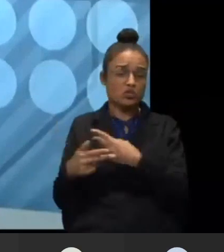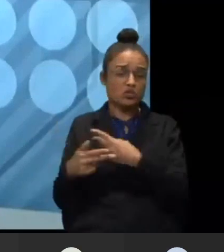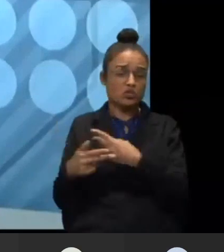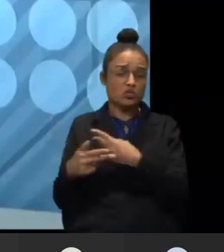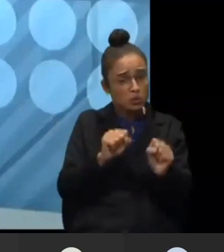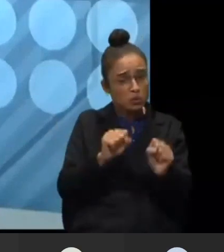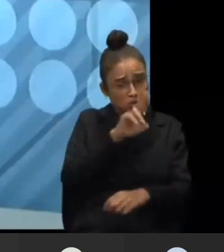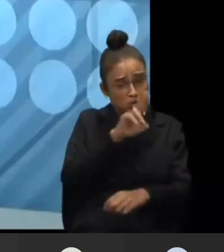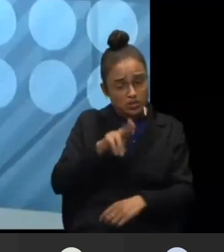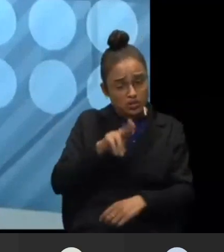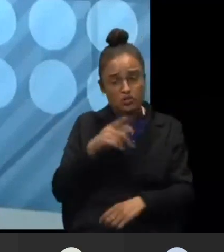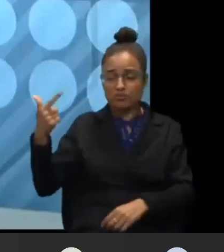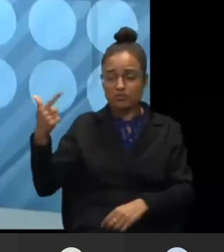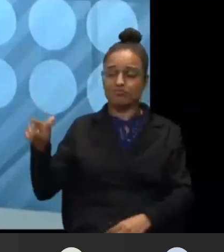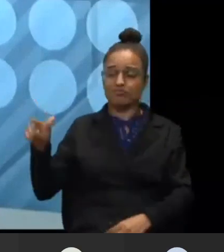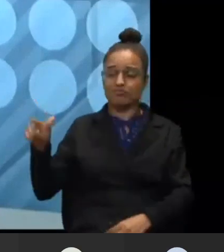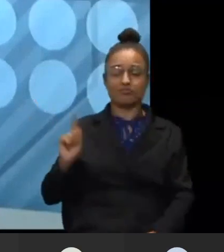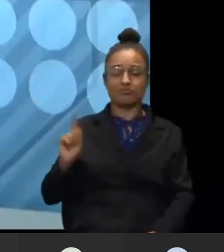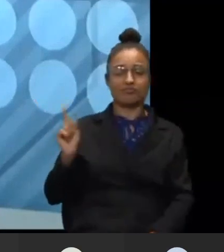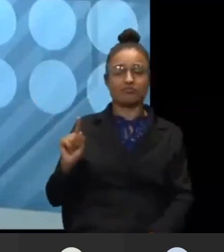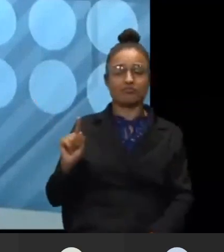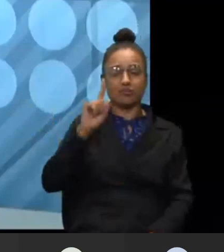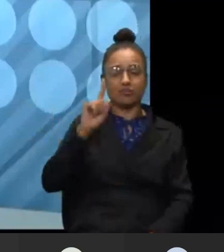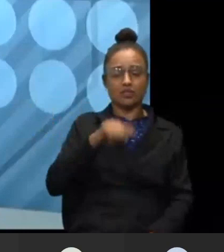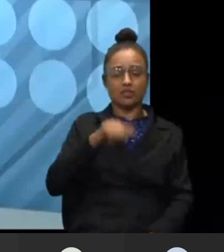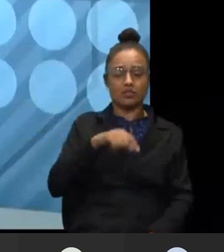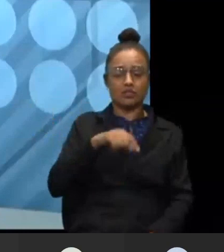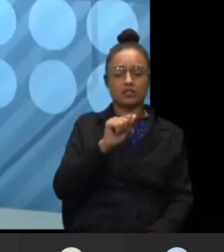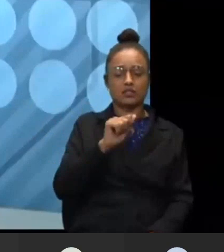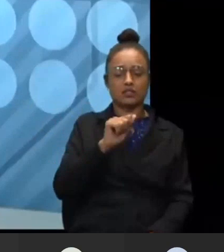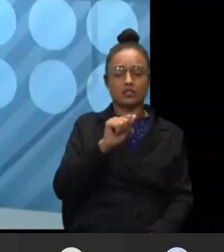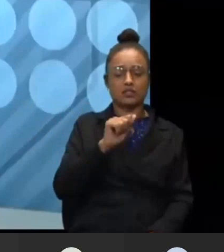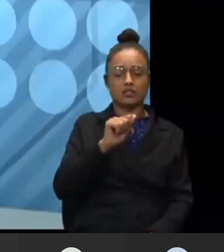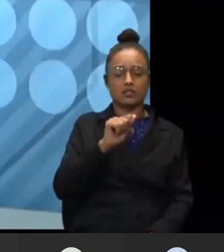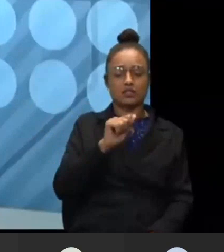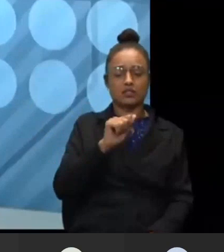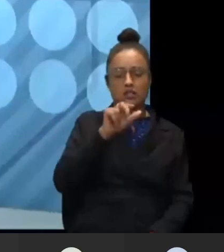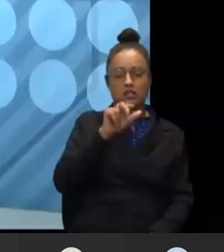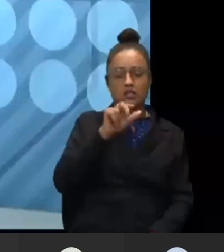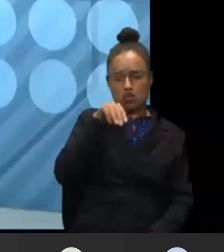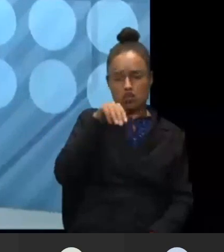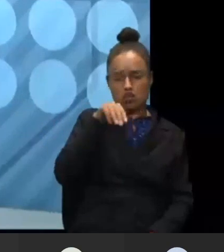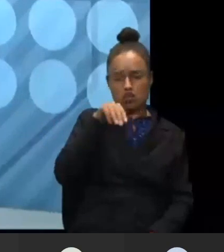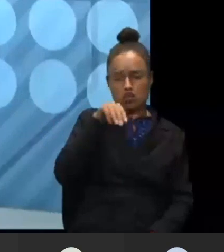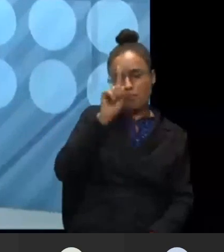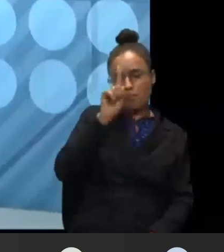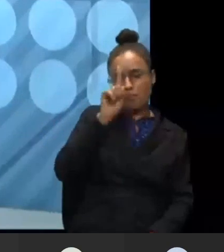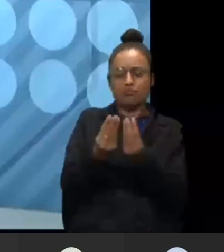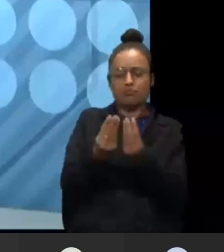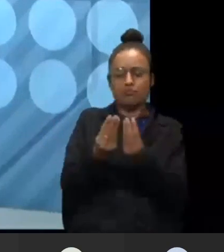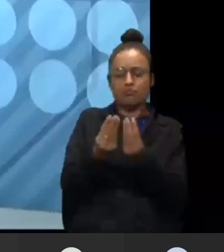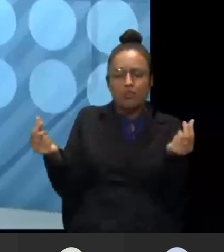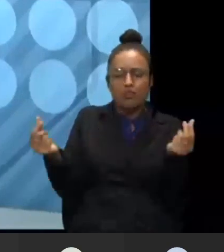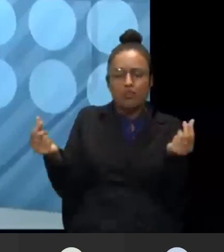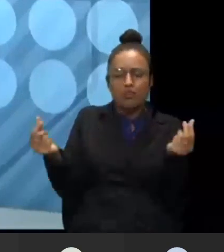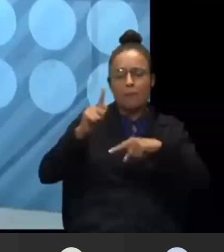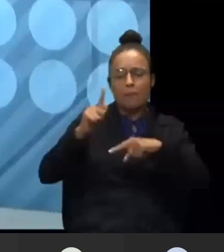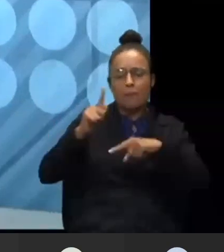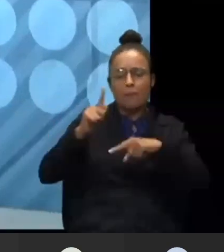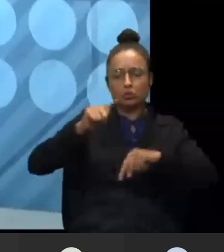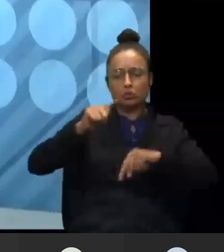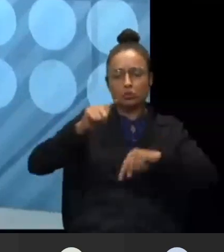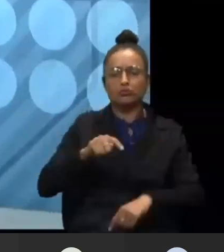graxos livre, ele altera o aroma e, por consequência, altera o sabor do produto.